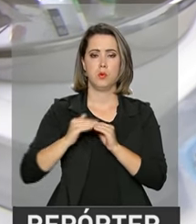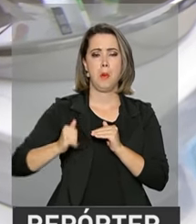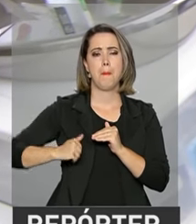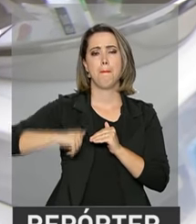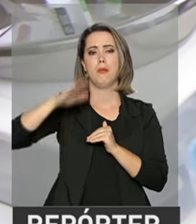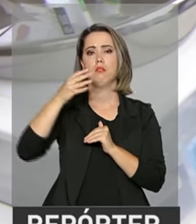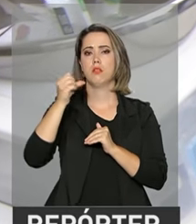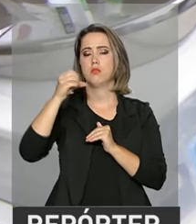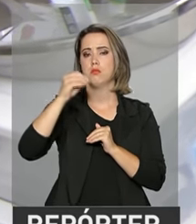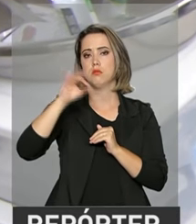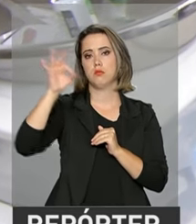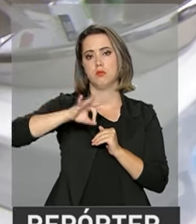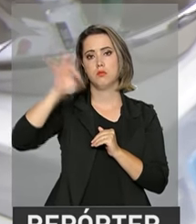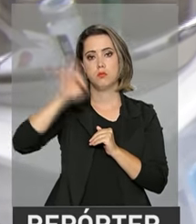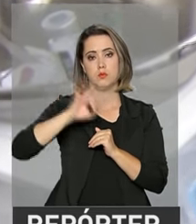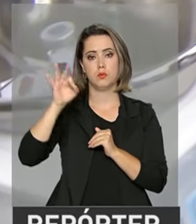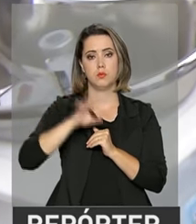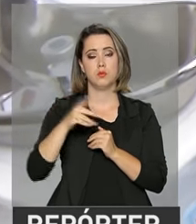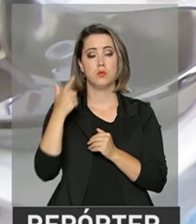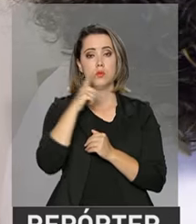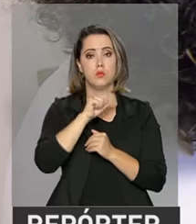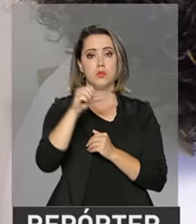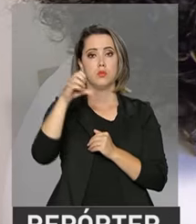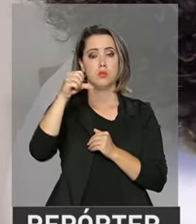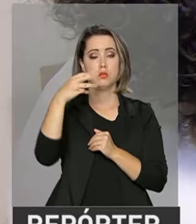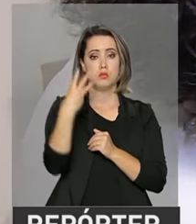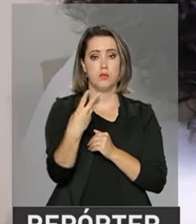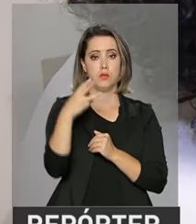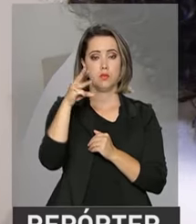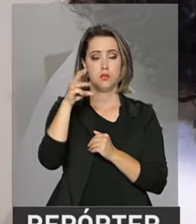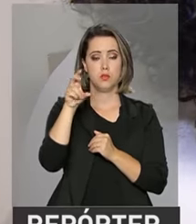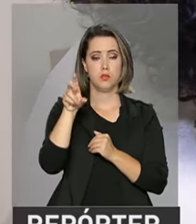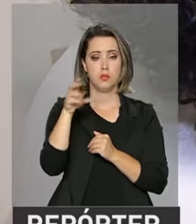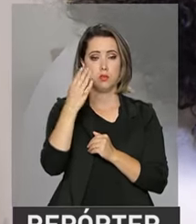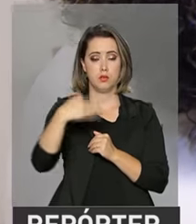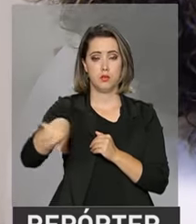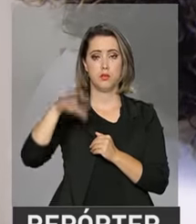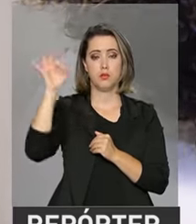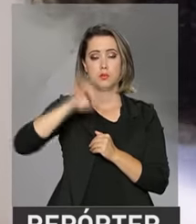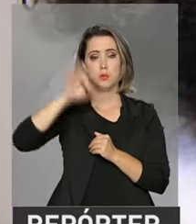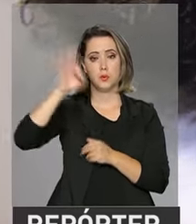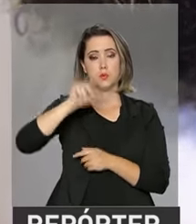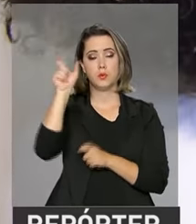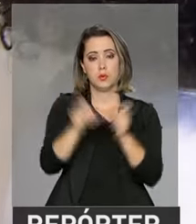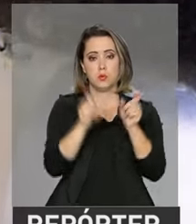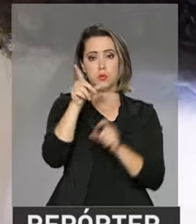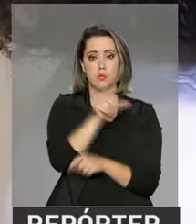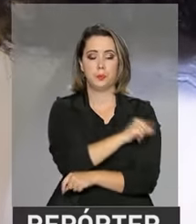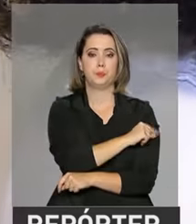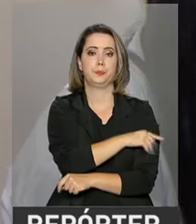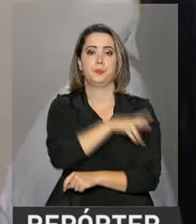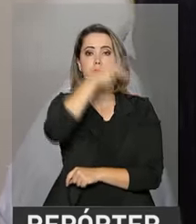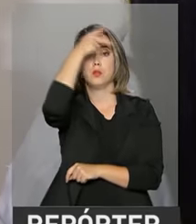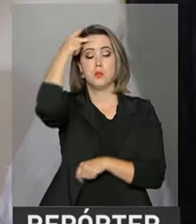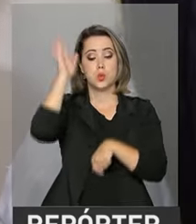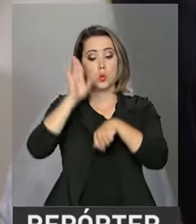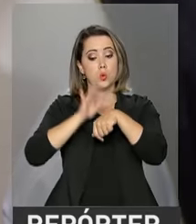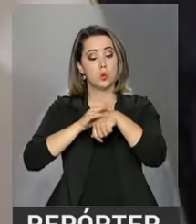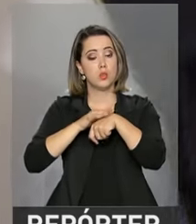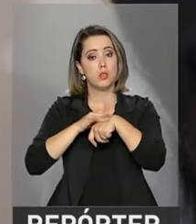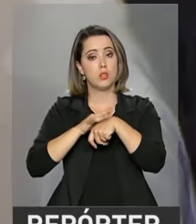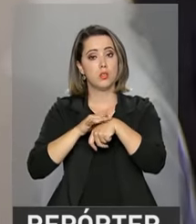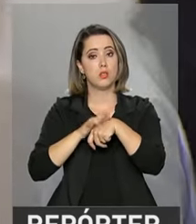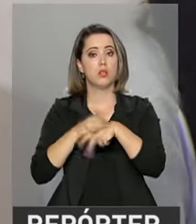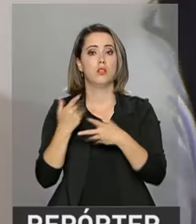90 por cento atingindo 93 e meio de cobertura vacinal os portadores de doenças crônicas não transmissíveis que inclui